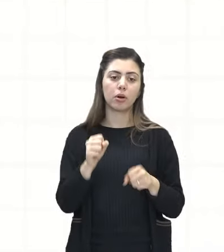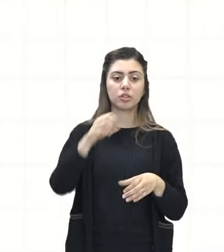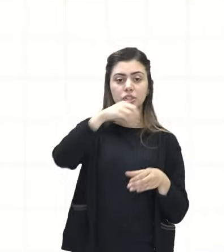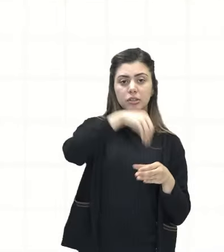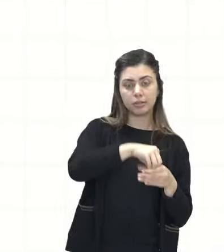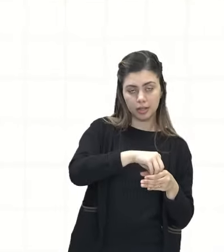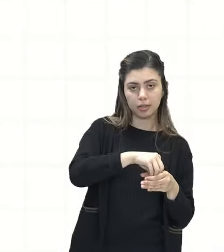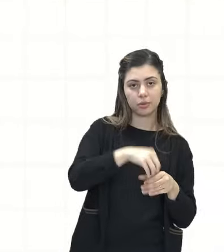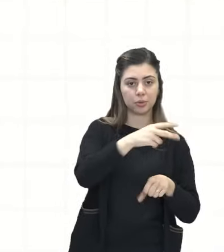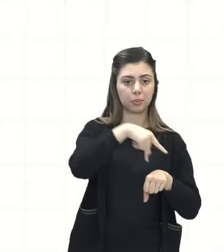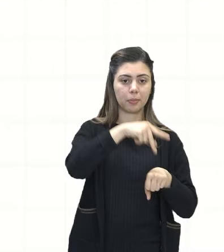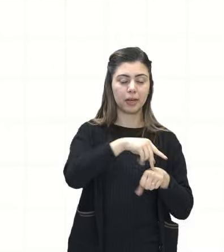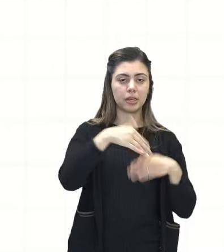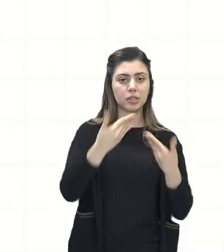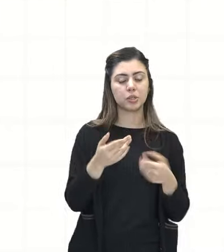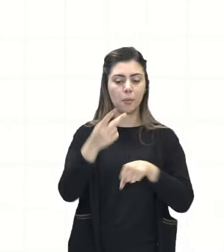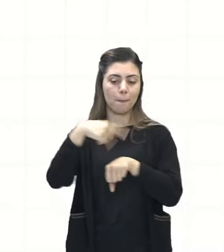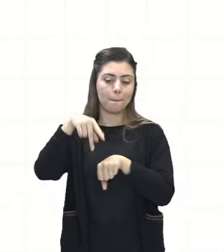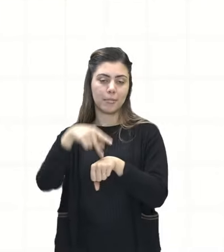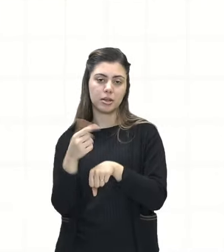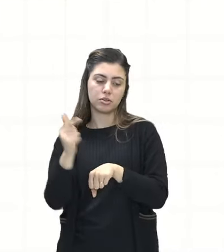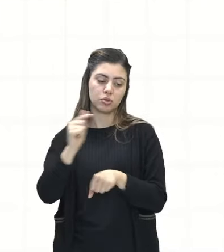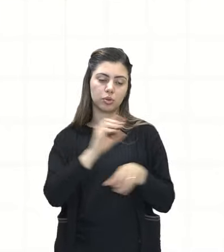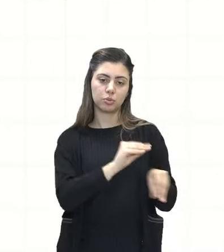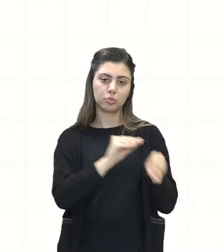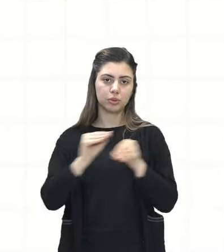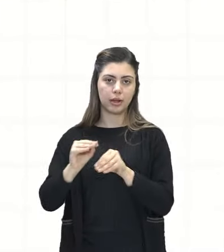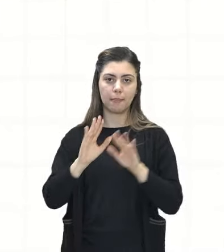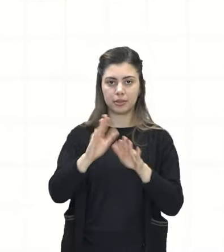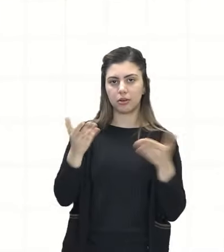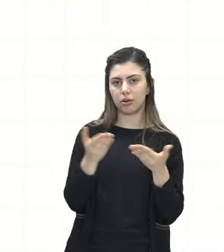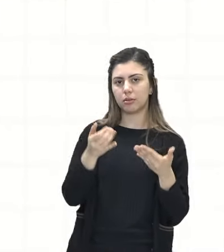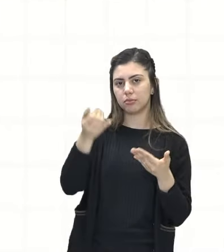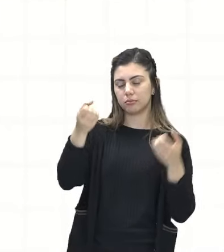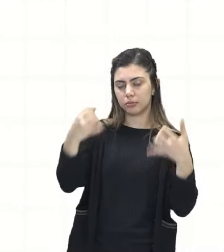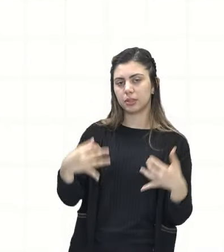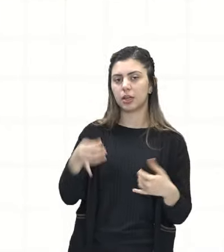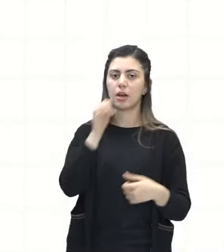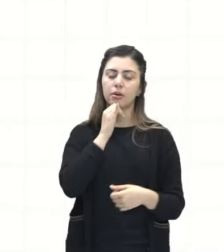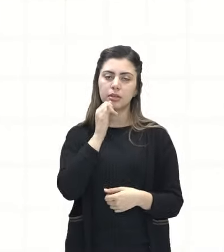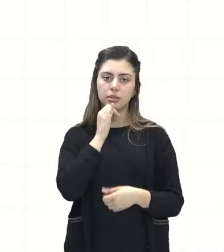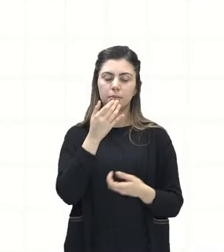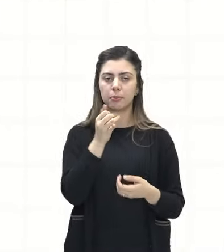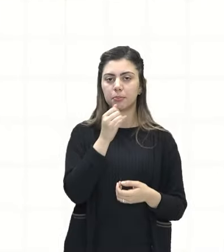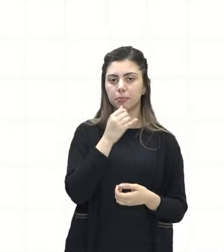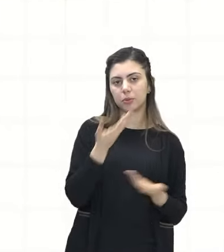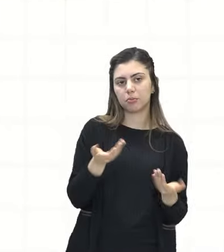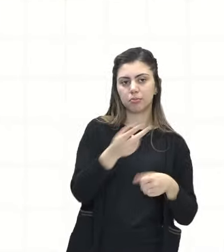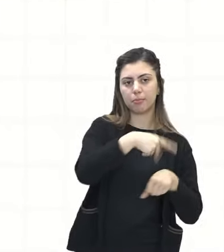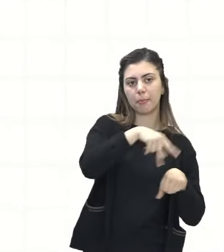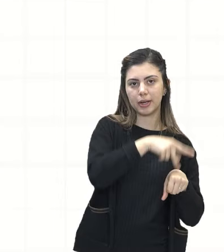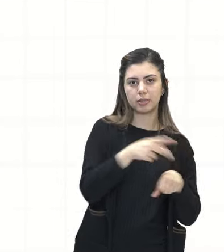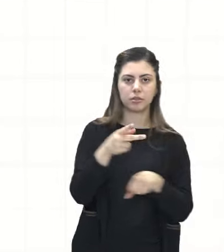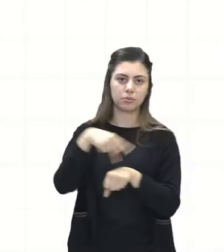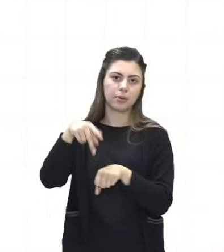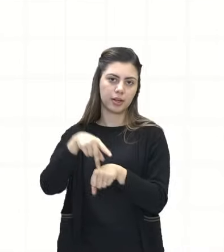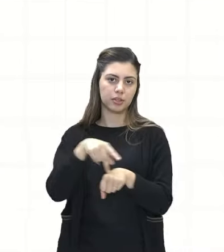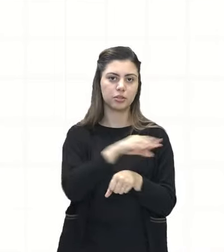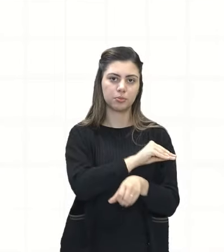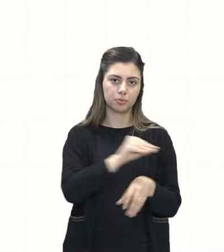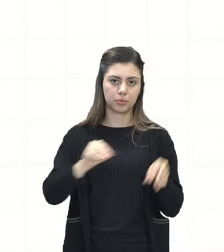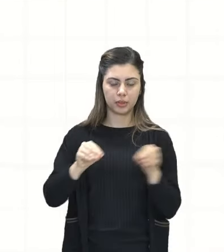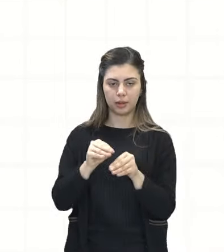ou interna Tá bom eu vou tratar aqui de países tá então vou dar o exemplo a partir da migração entre países